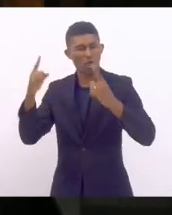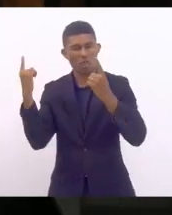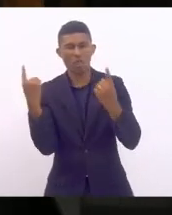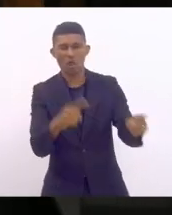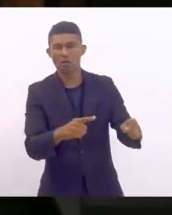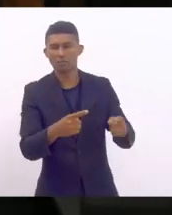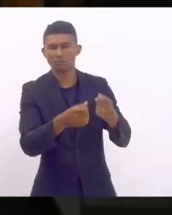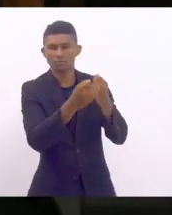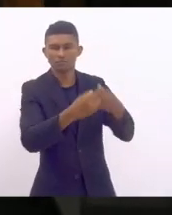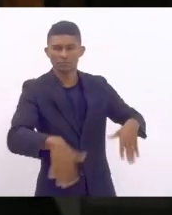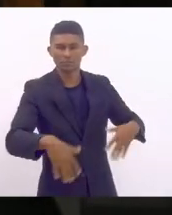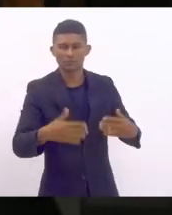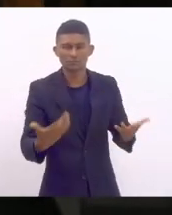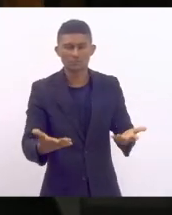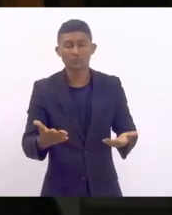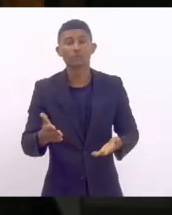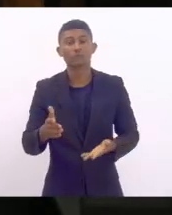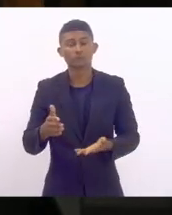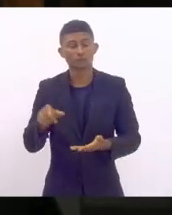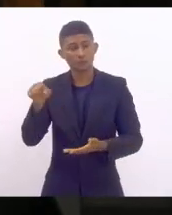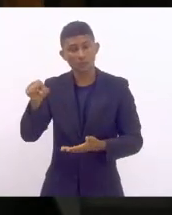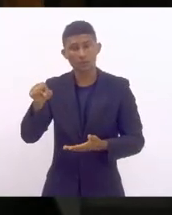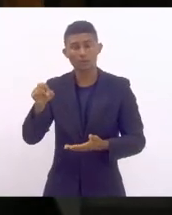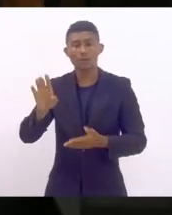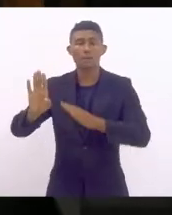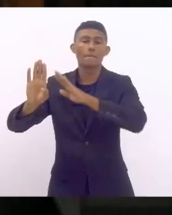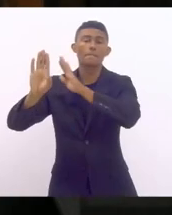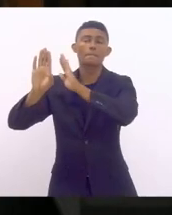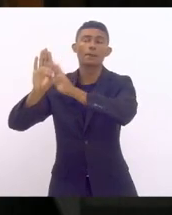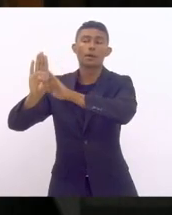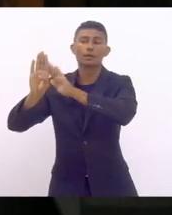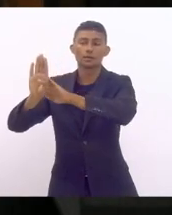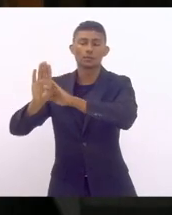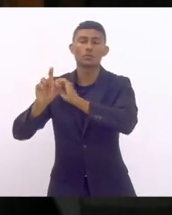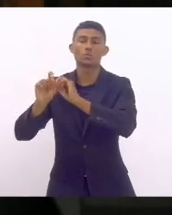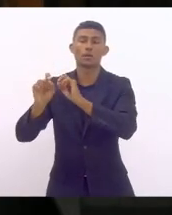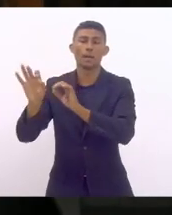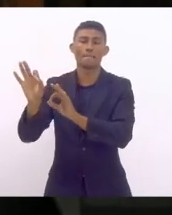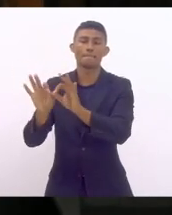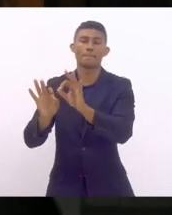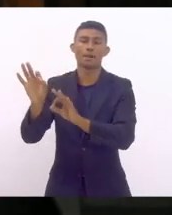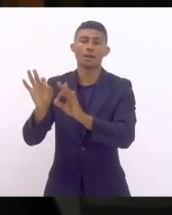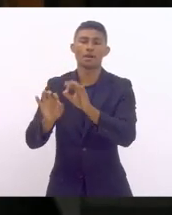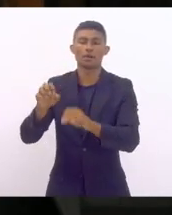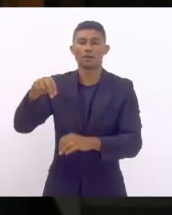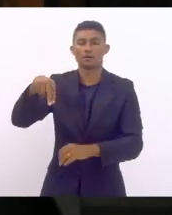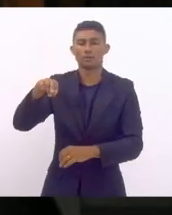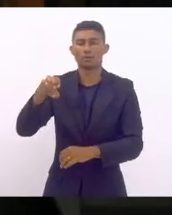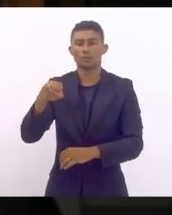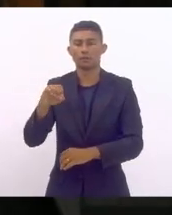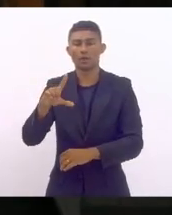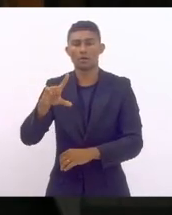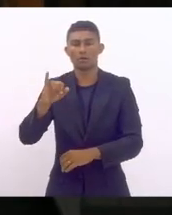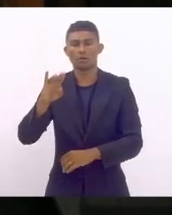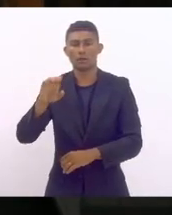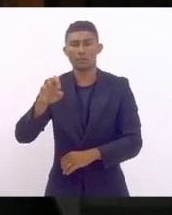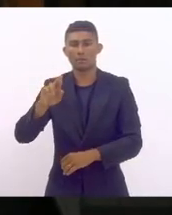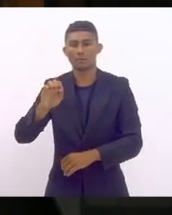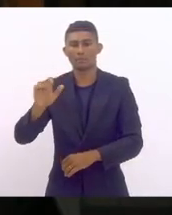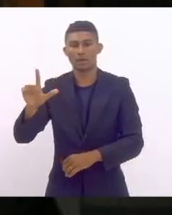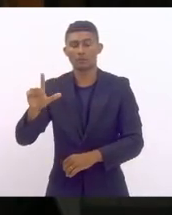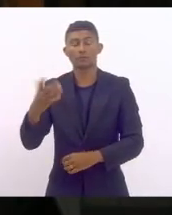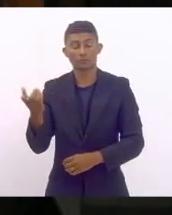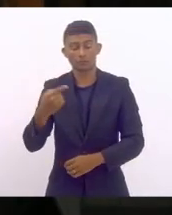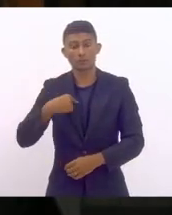respaldado inteiramente e um projeto neoliberal seu presidente então é minha